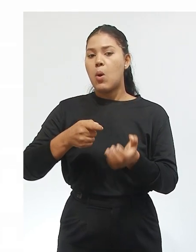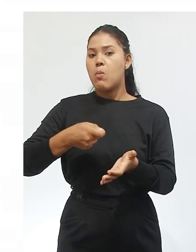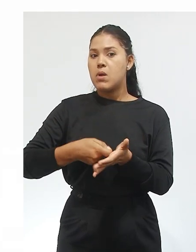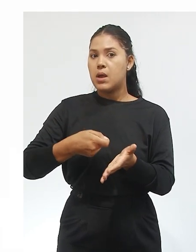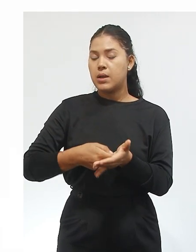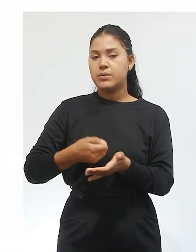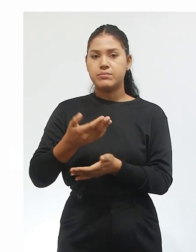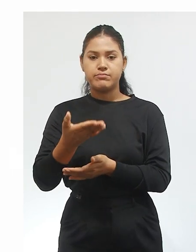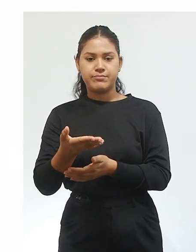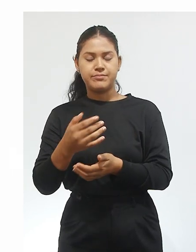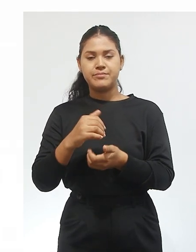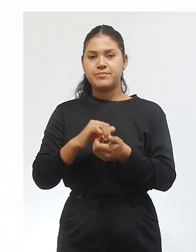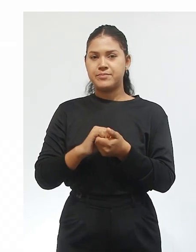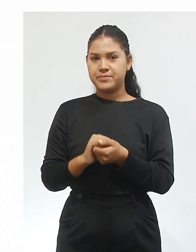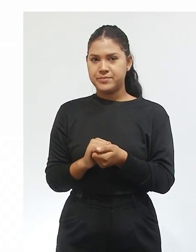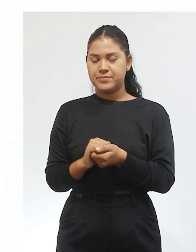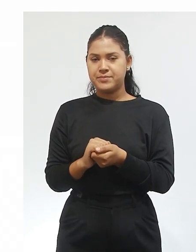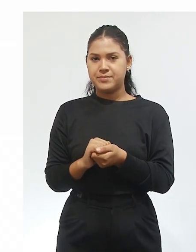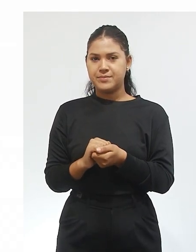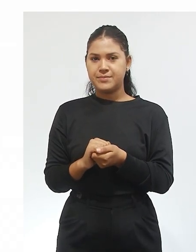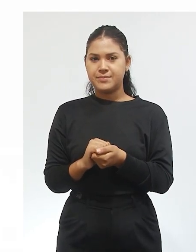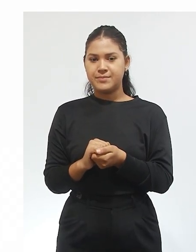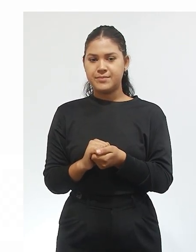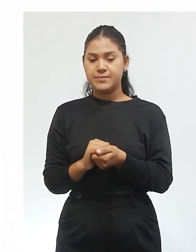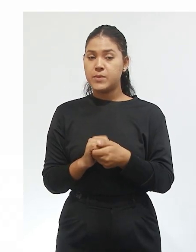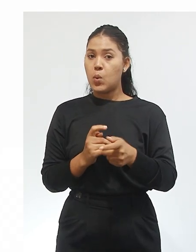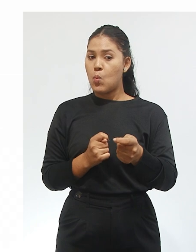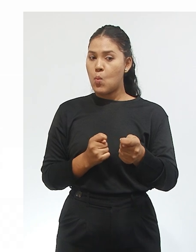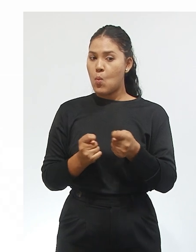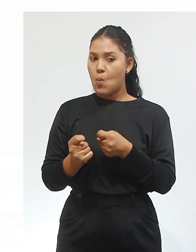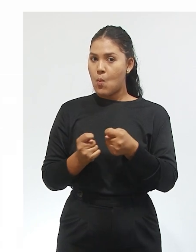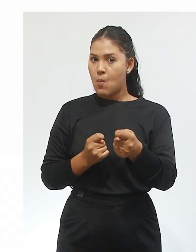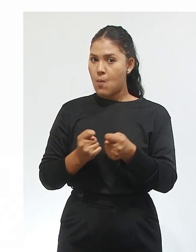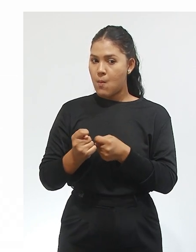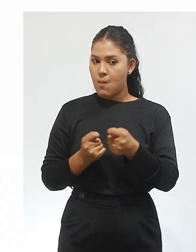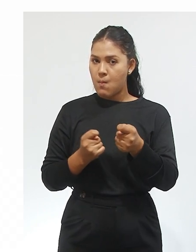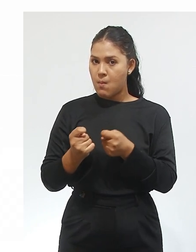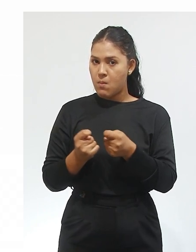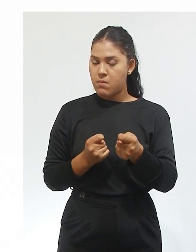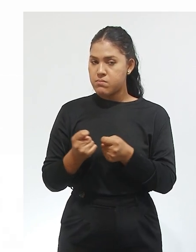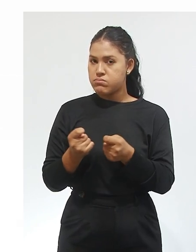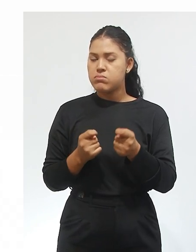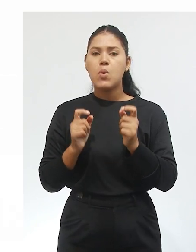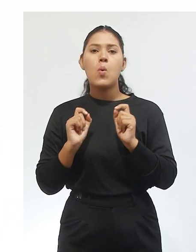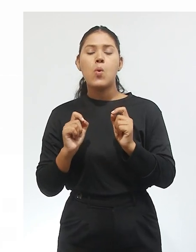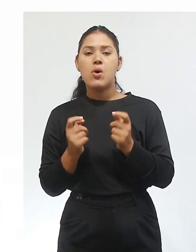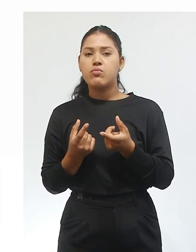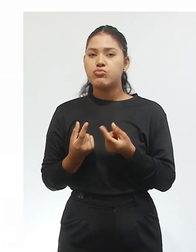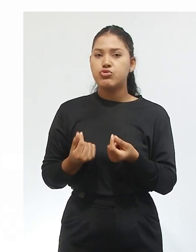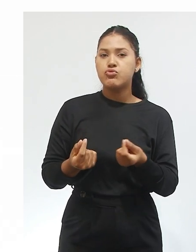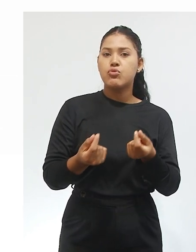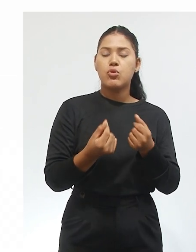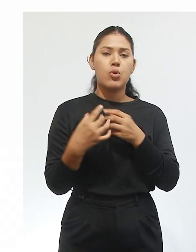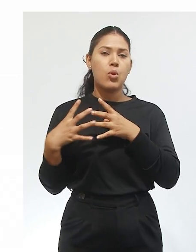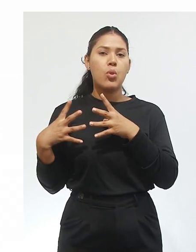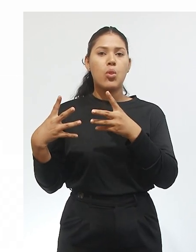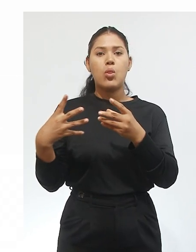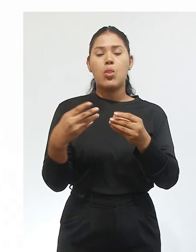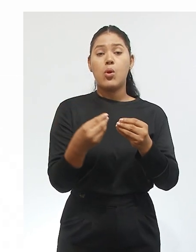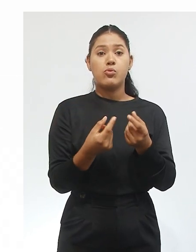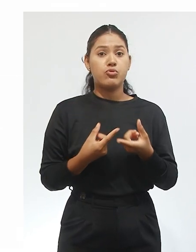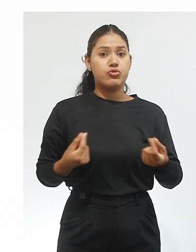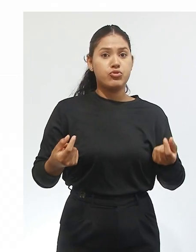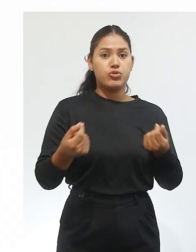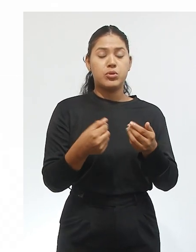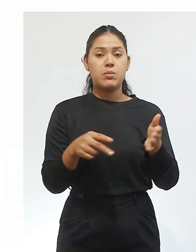aqui, razão, tá? Ele possibilita o quê? Controlar, como já foi dito, o movimento de todas as contas,